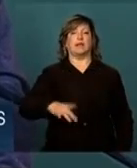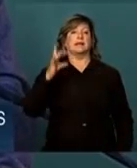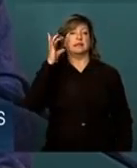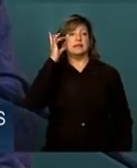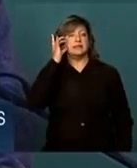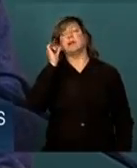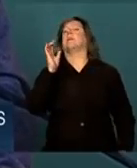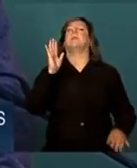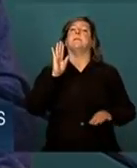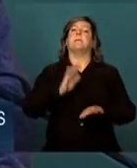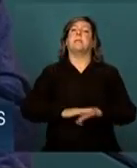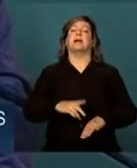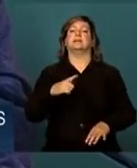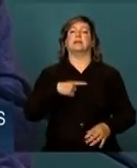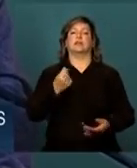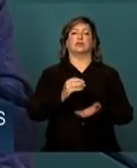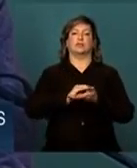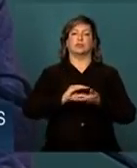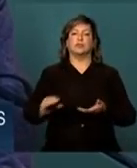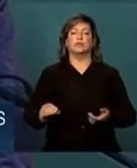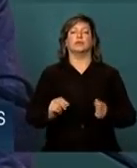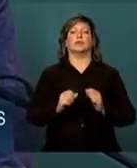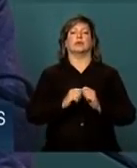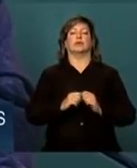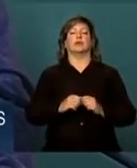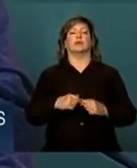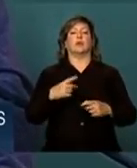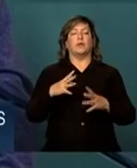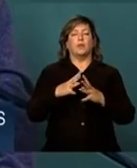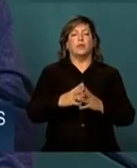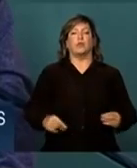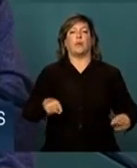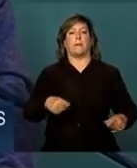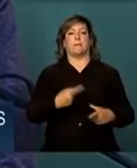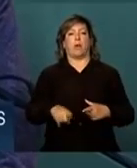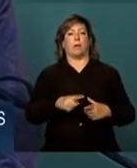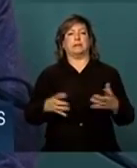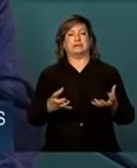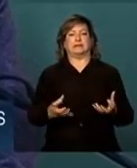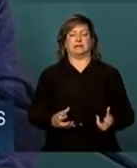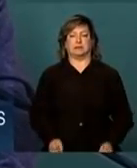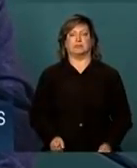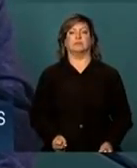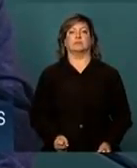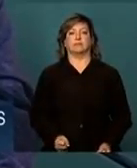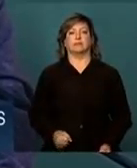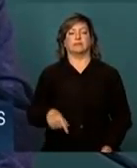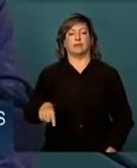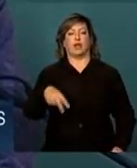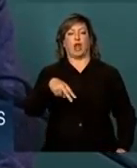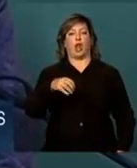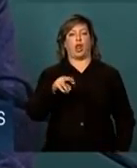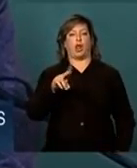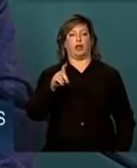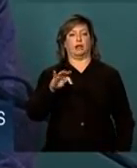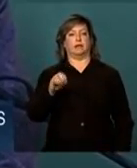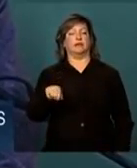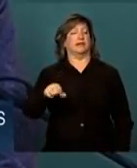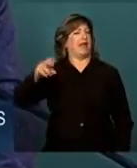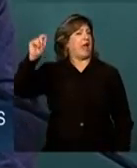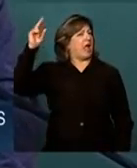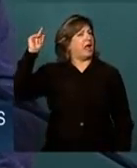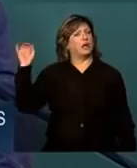mais tem investido na convivência com a seca no semiárido nordestino. Se estamos vivendo uma grande seca, nunca foi investido